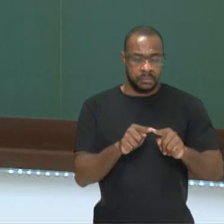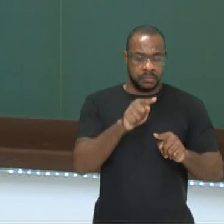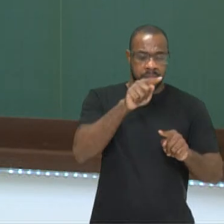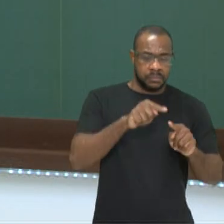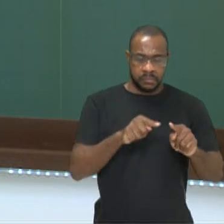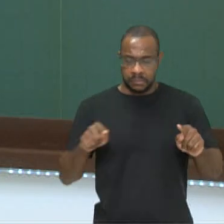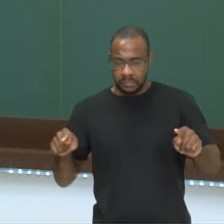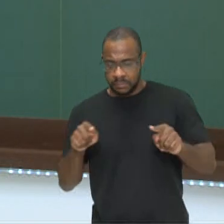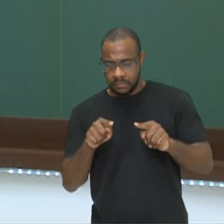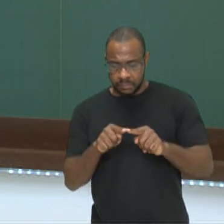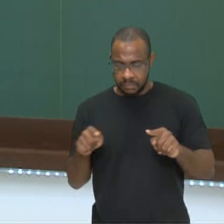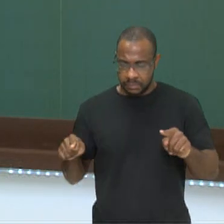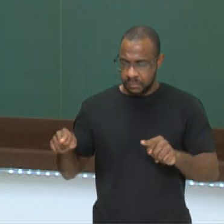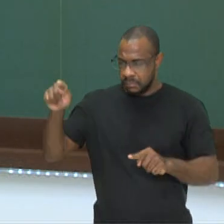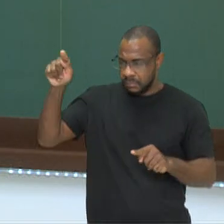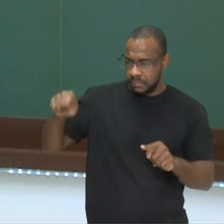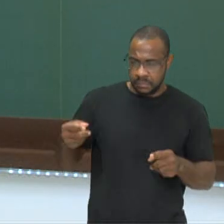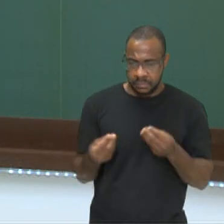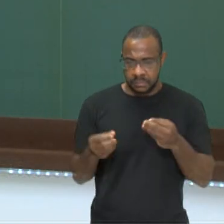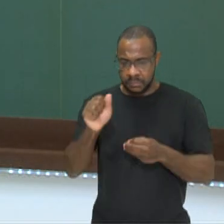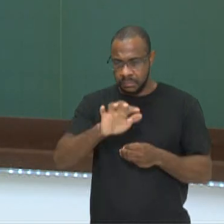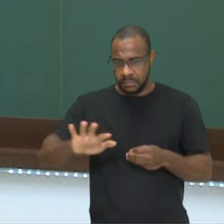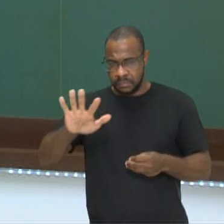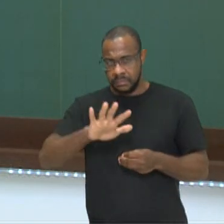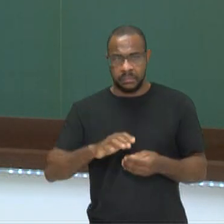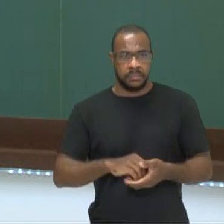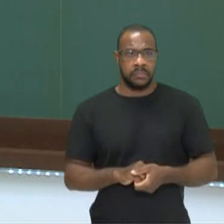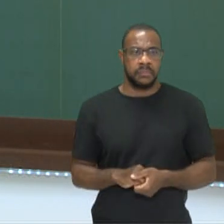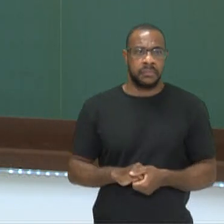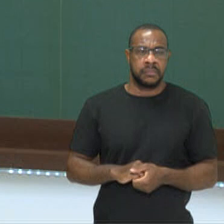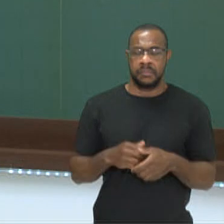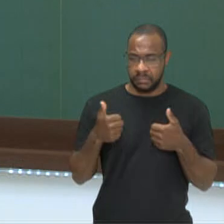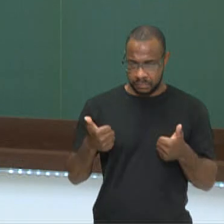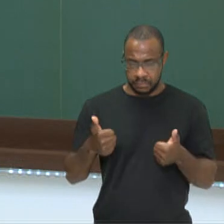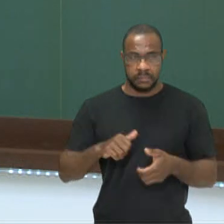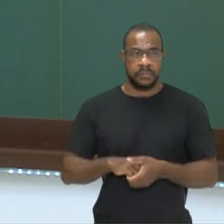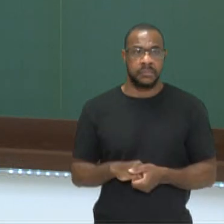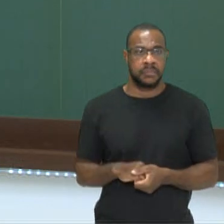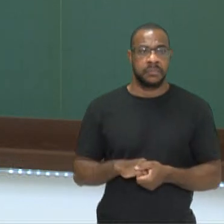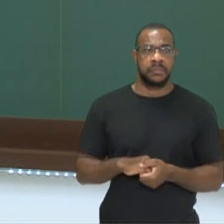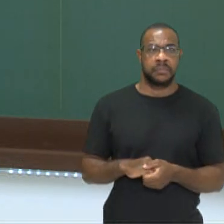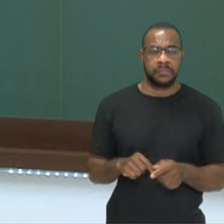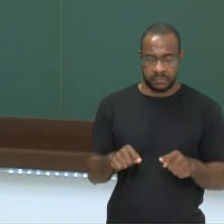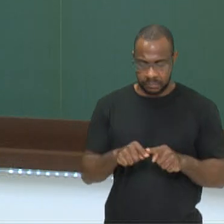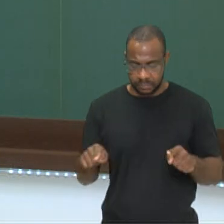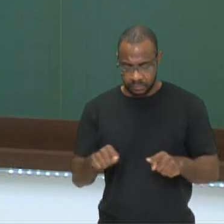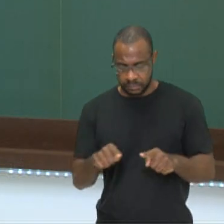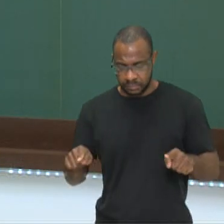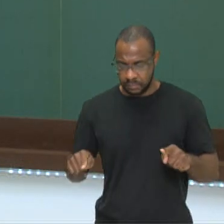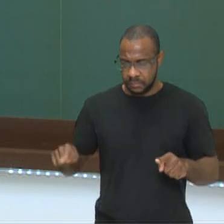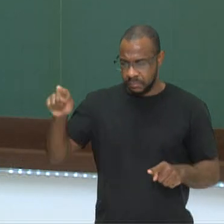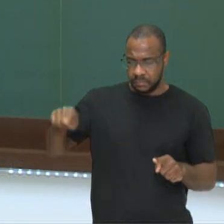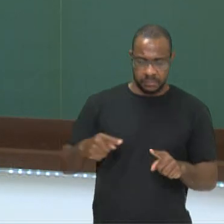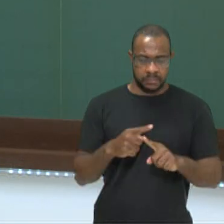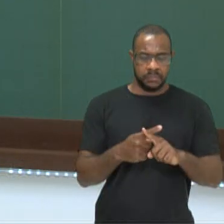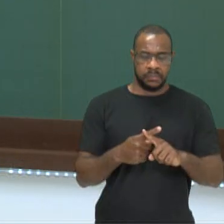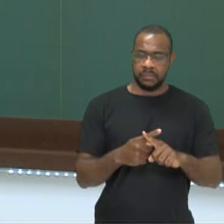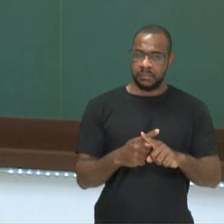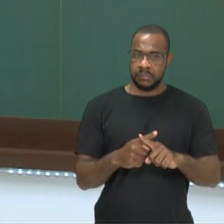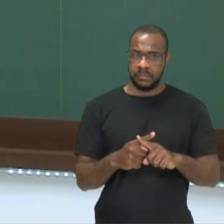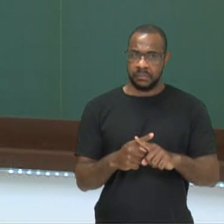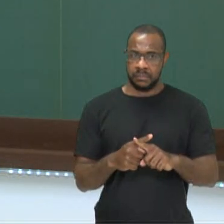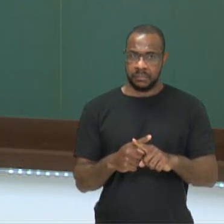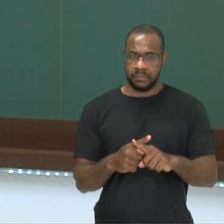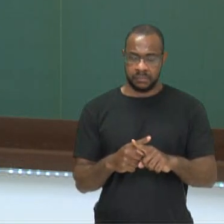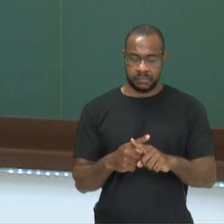dimensão, das dimensões de um quadrilátero, tá bom? No caso aqui, comprimento vezes largura. É assim